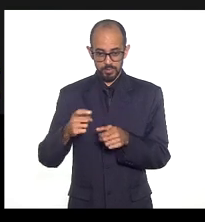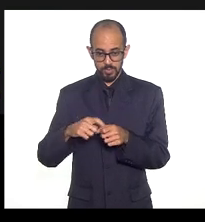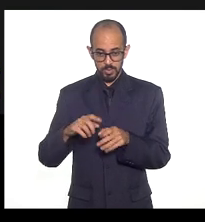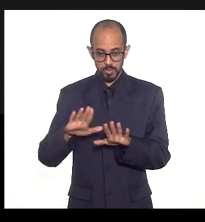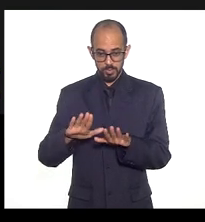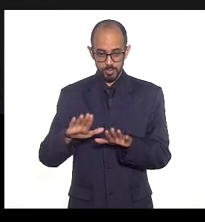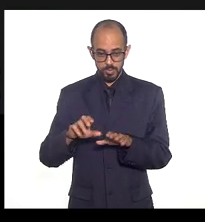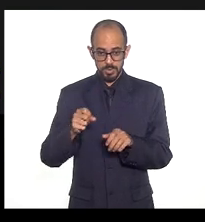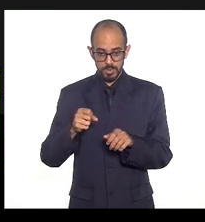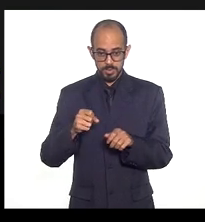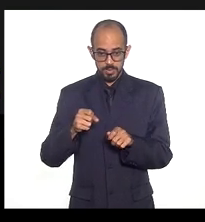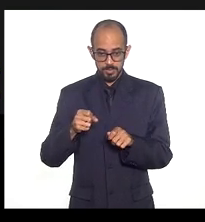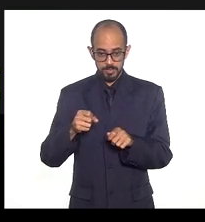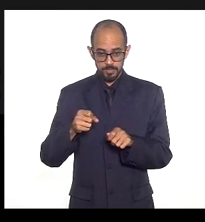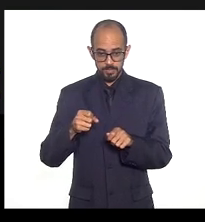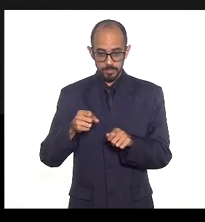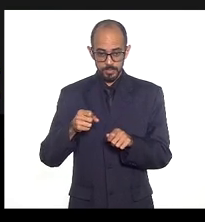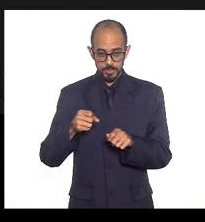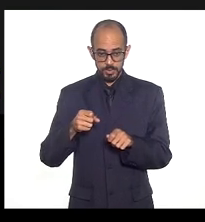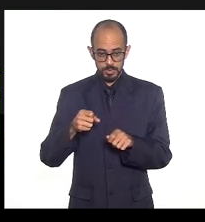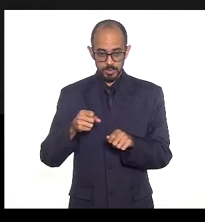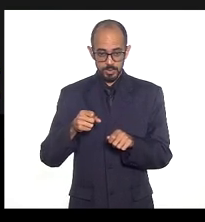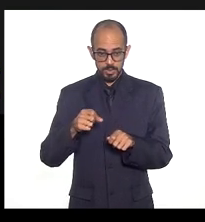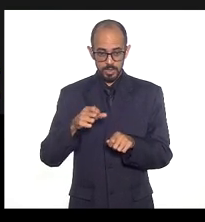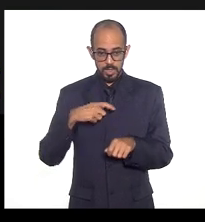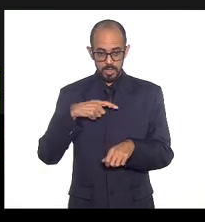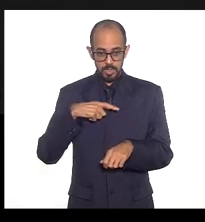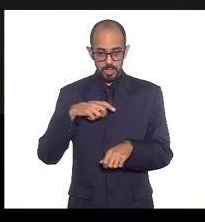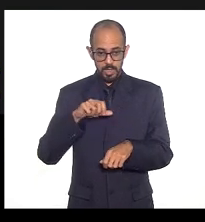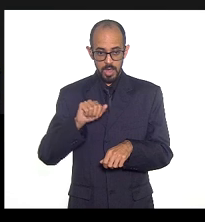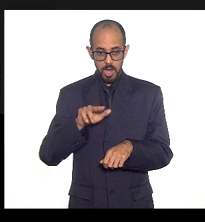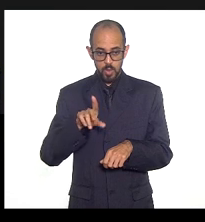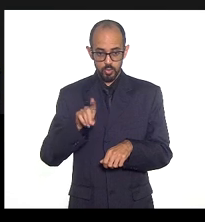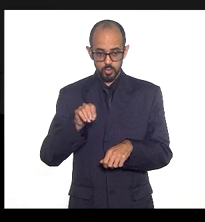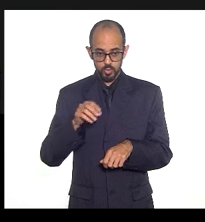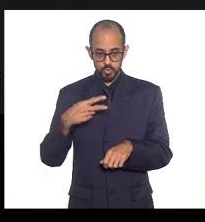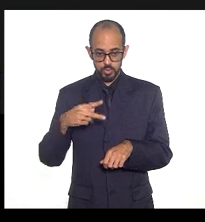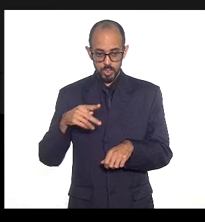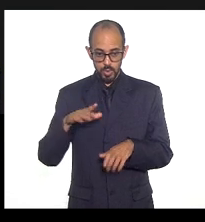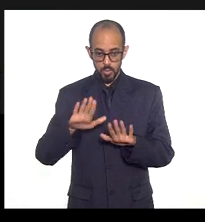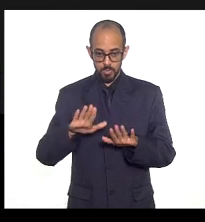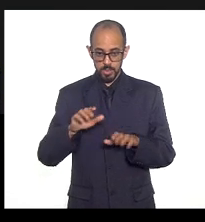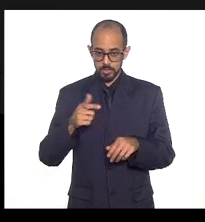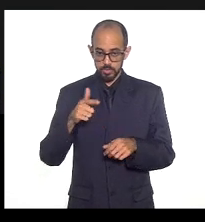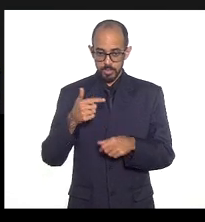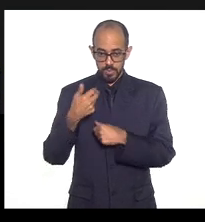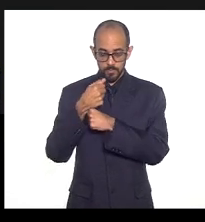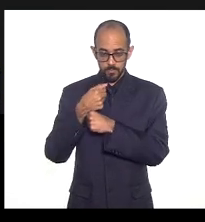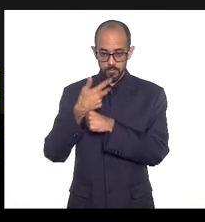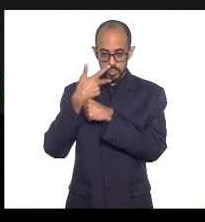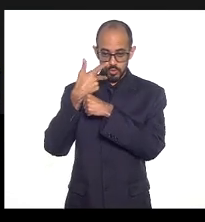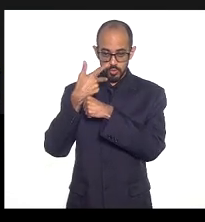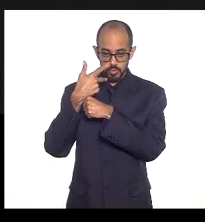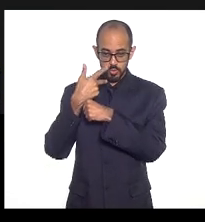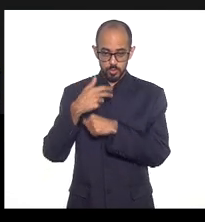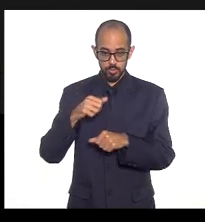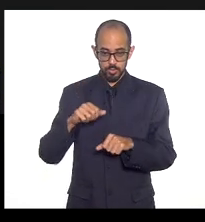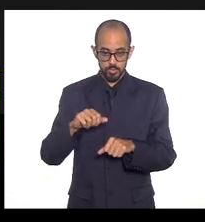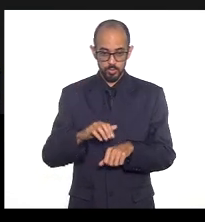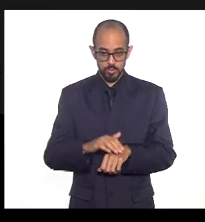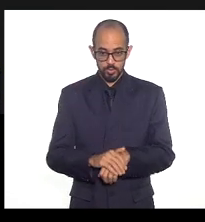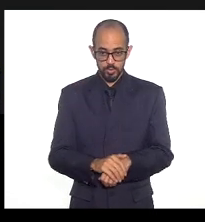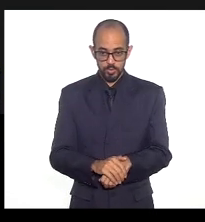você está com áudio, está sem imagem só, está sem vídeo, está com áudio. Ah, tá. Tá, com áudio você está, você só está com